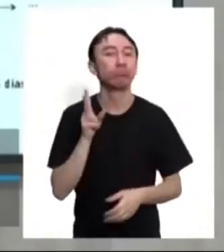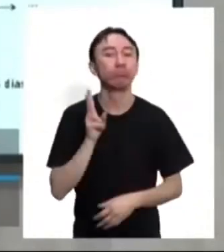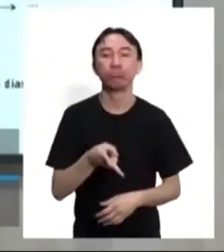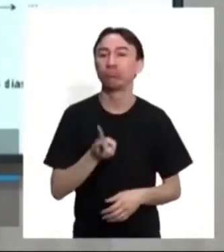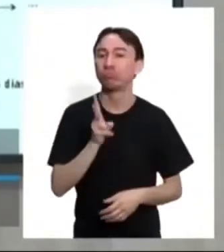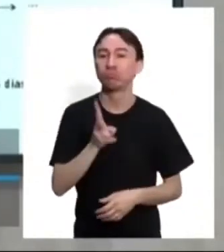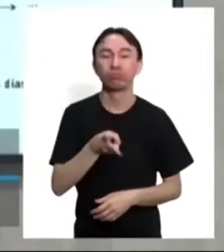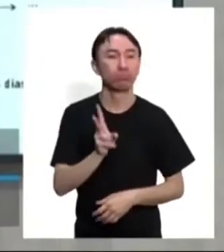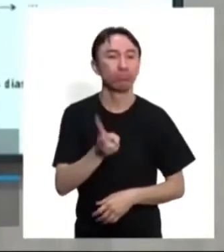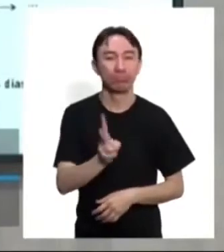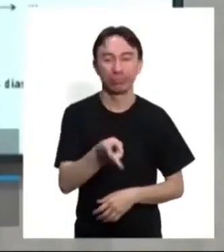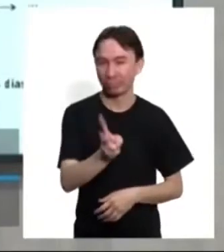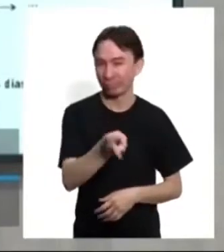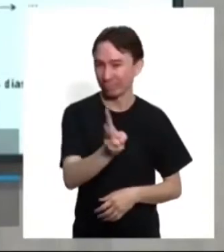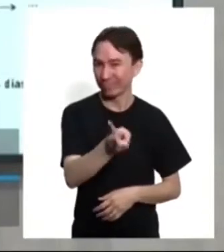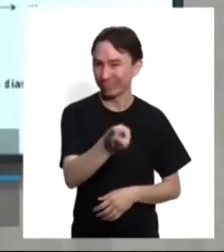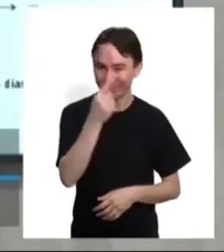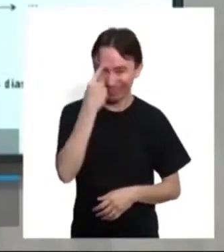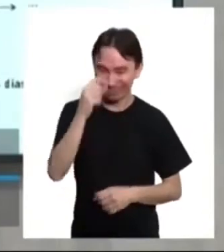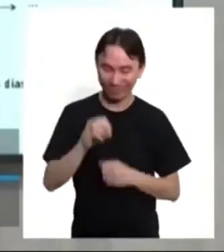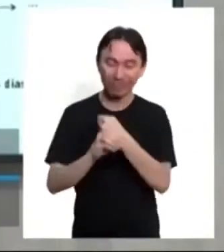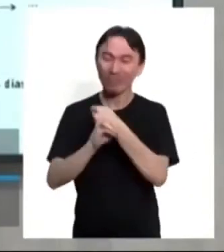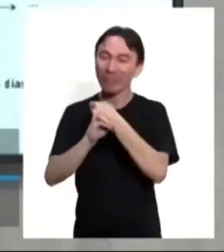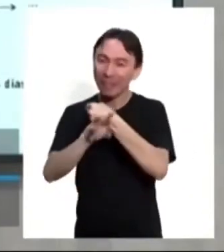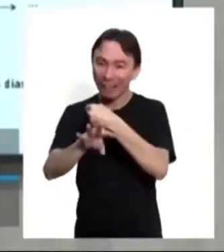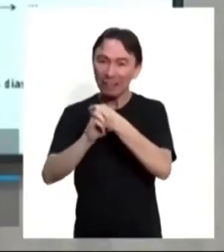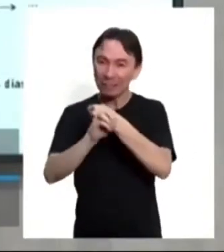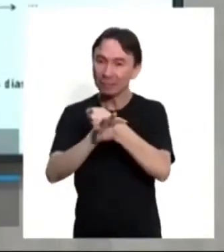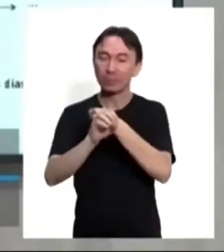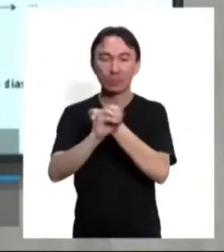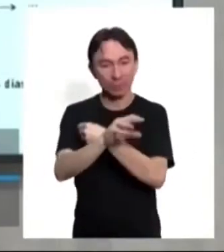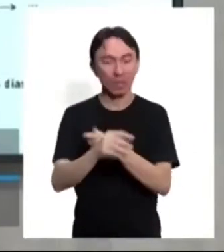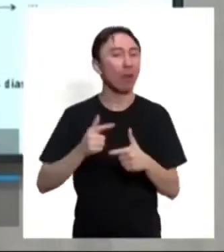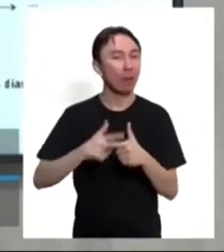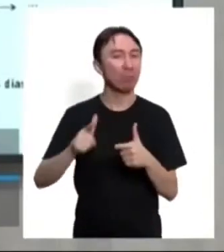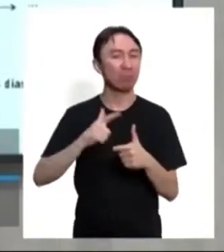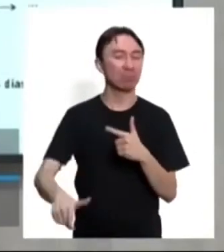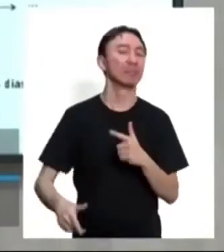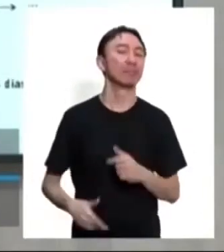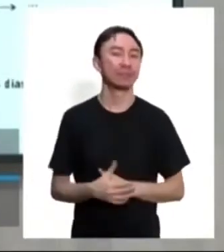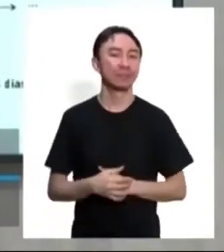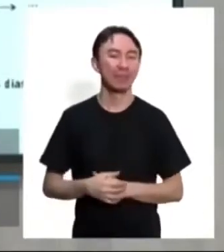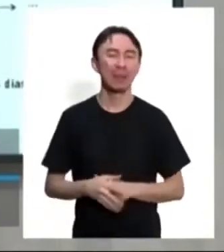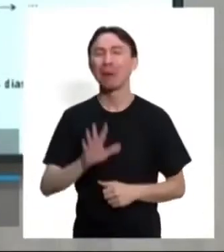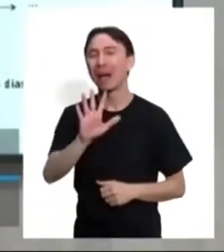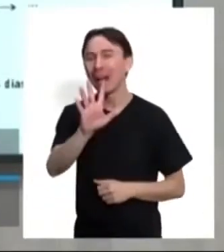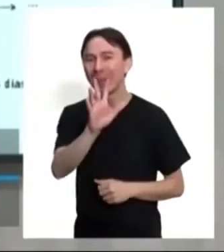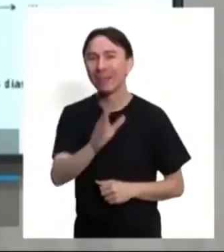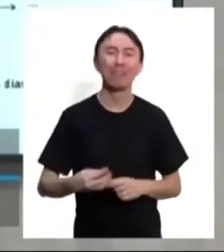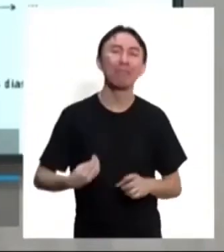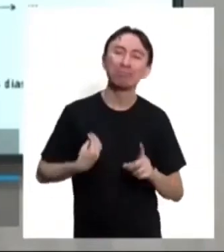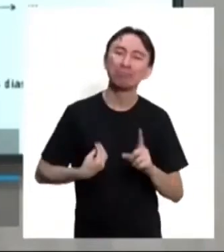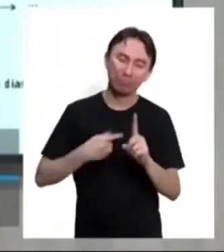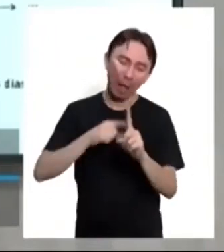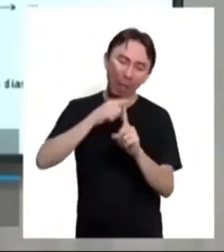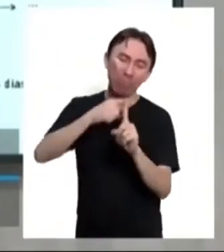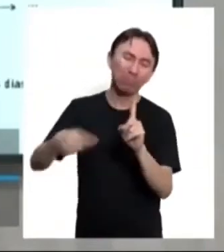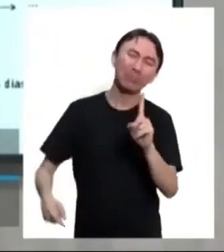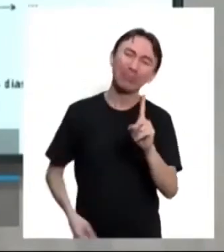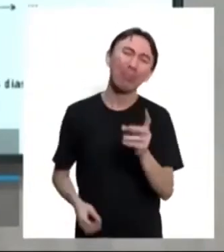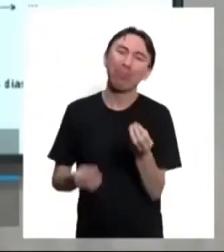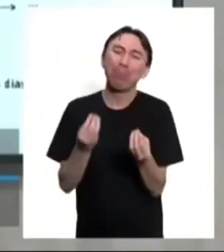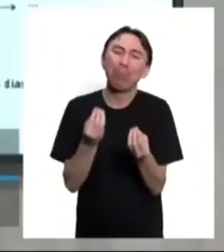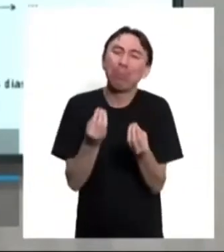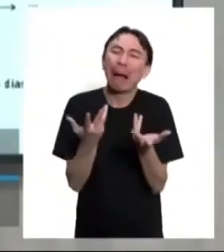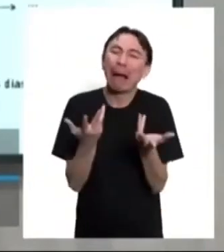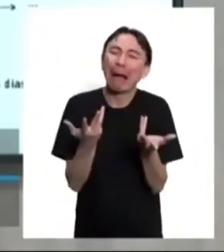do elemento radioativo. Mas, ô professor, meia-vida, para que serve isso?